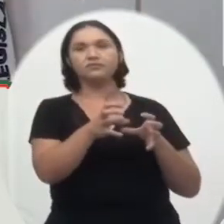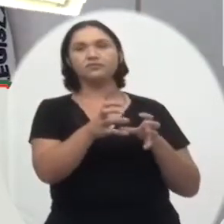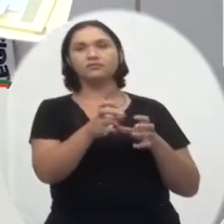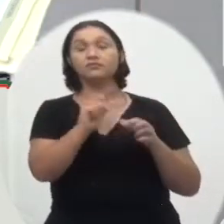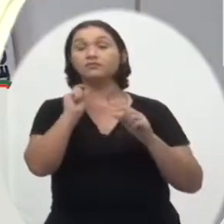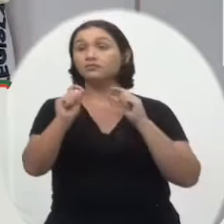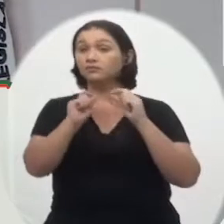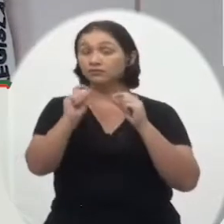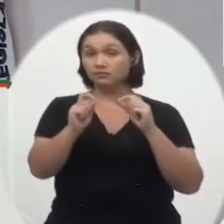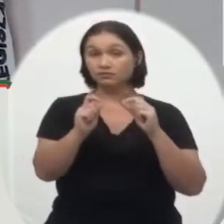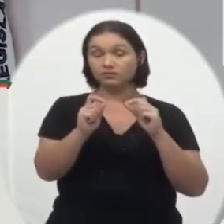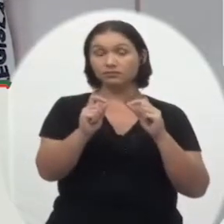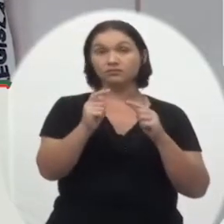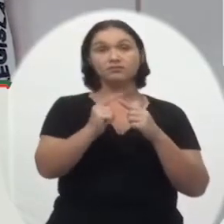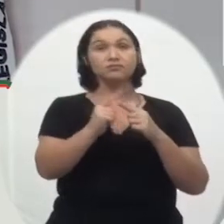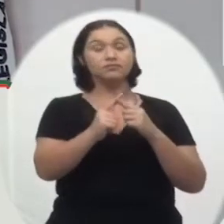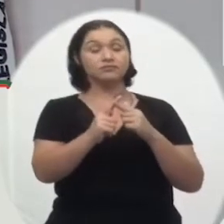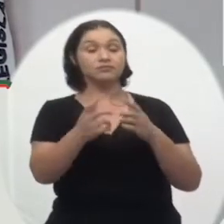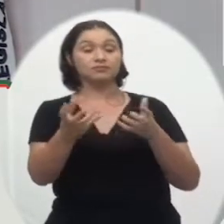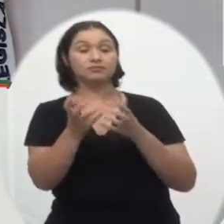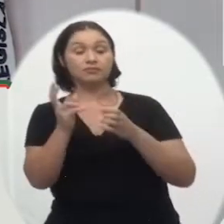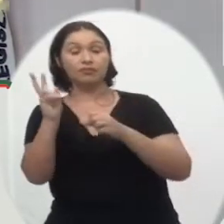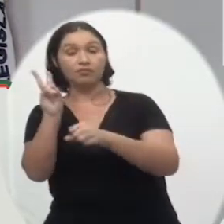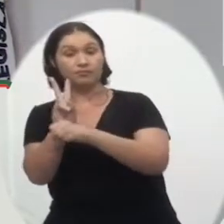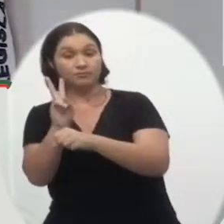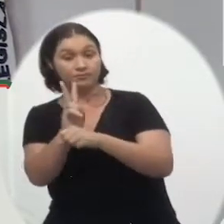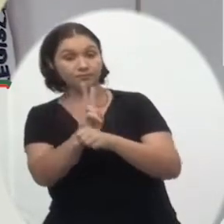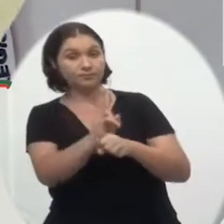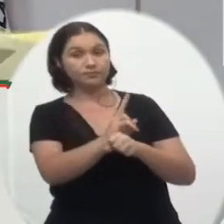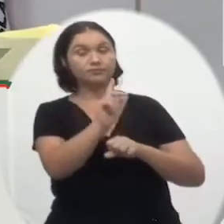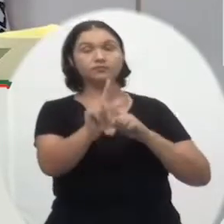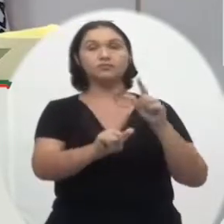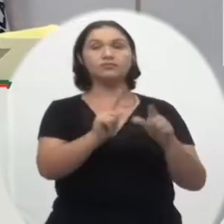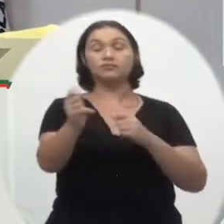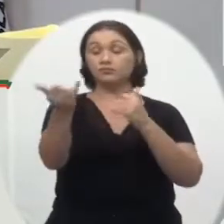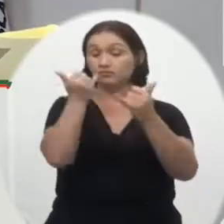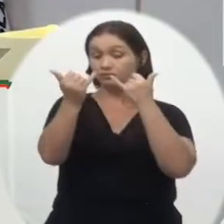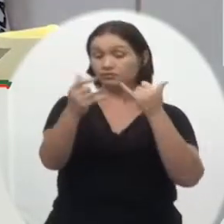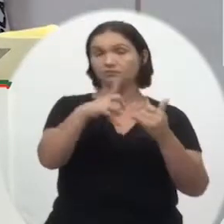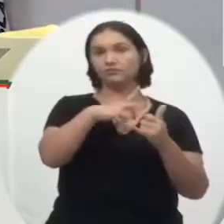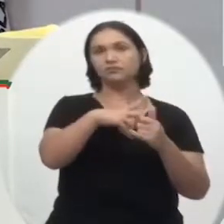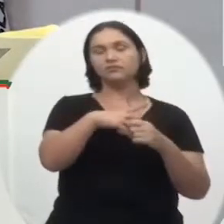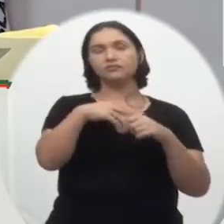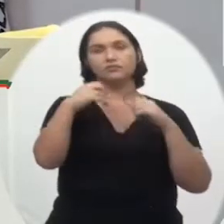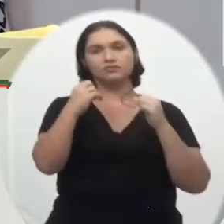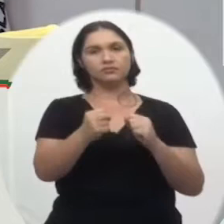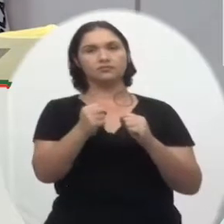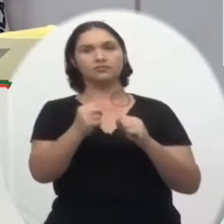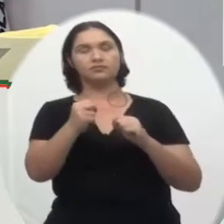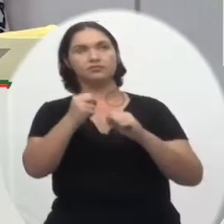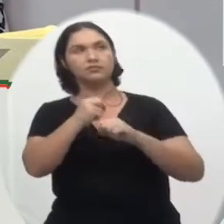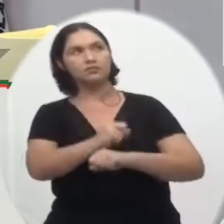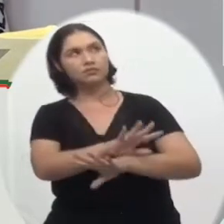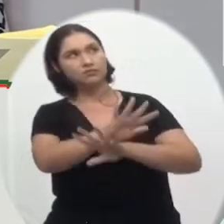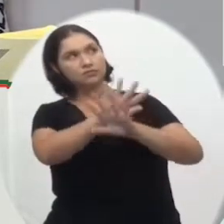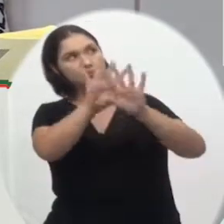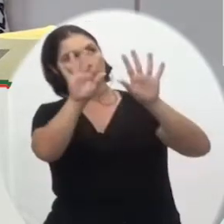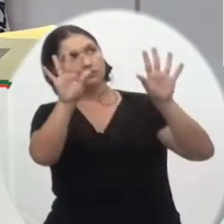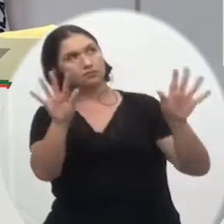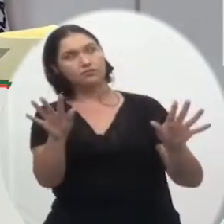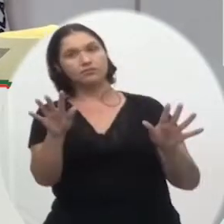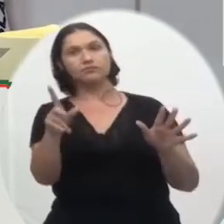comissões para acompanhar os trabalhos, para buscar informação, tudo para dar a maior transparência, a